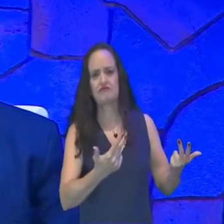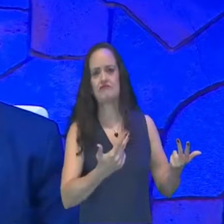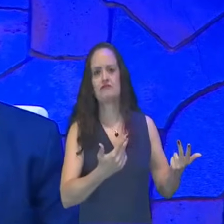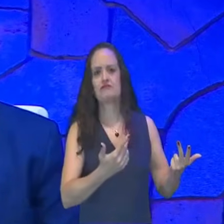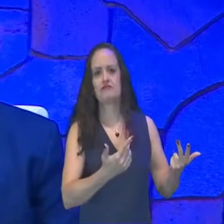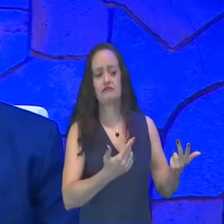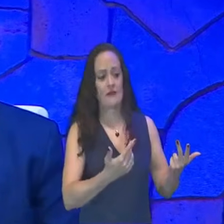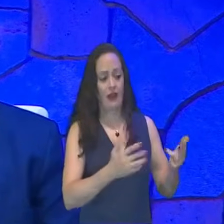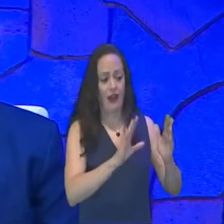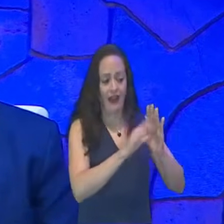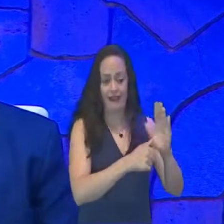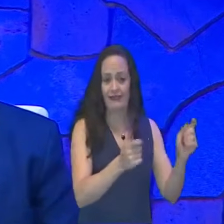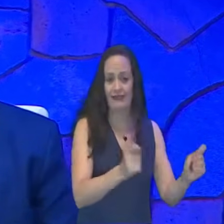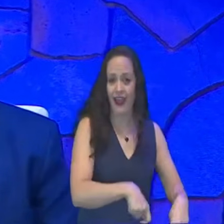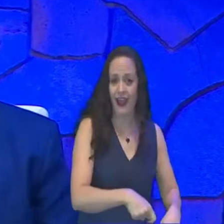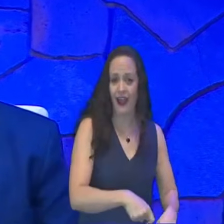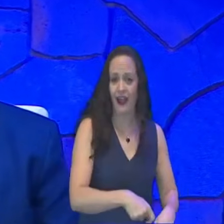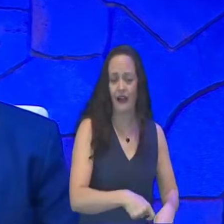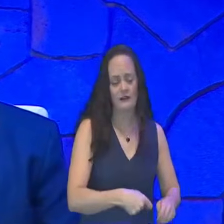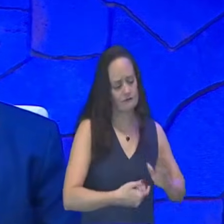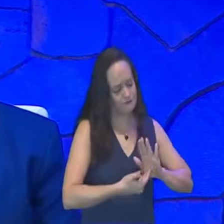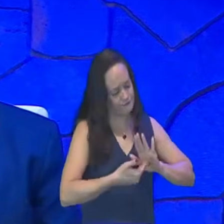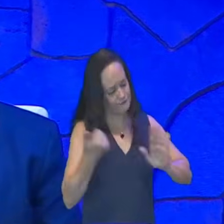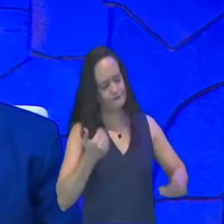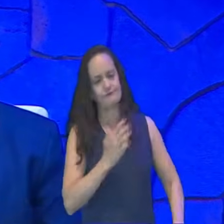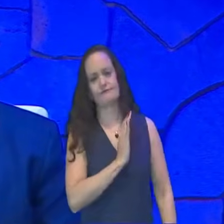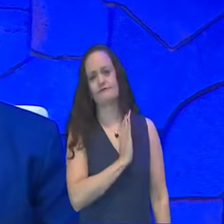ser roubados, que são finitos,